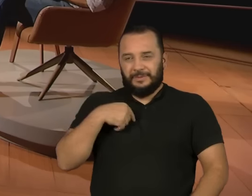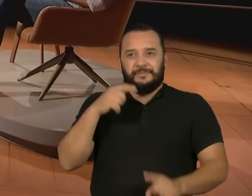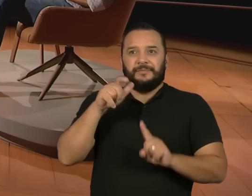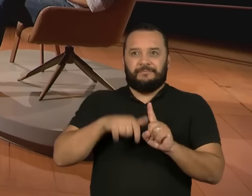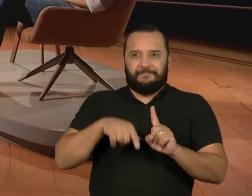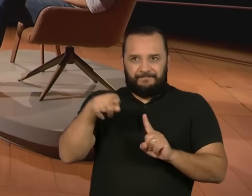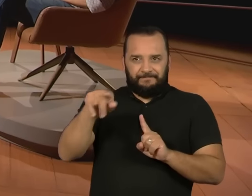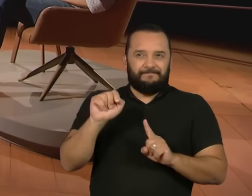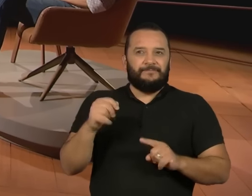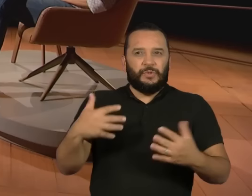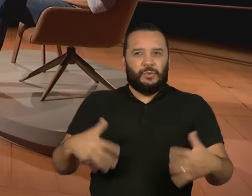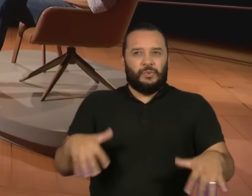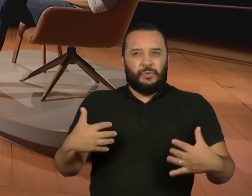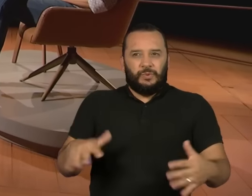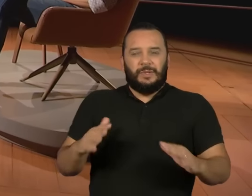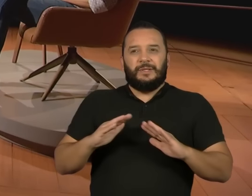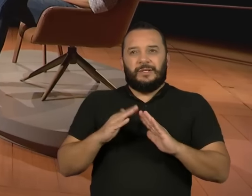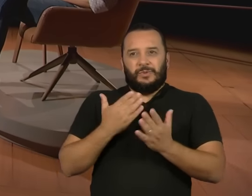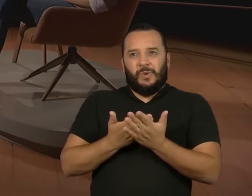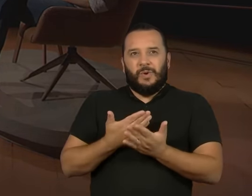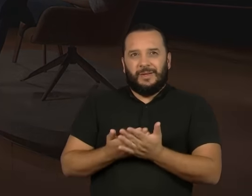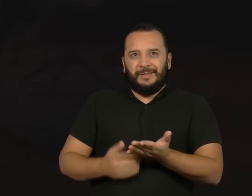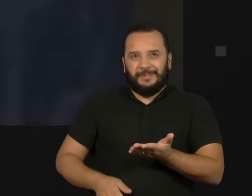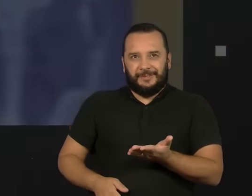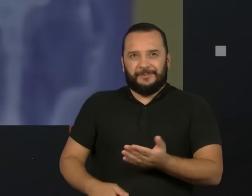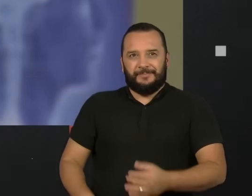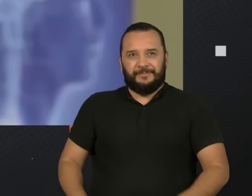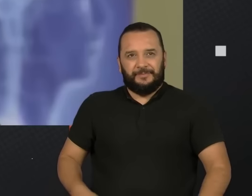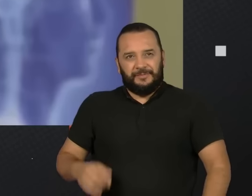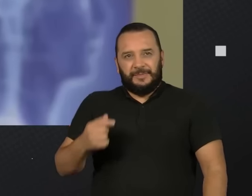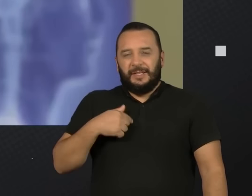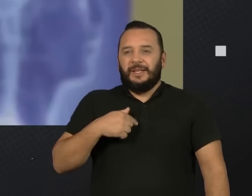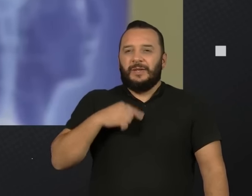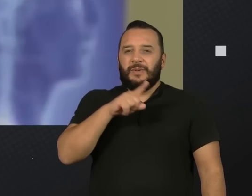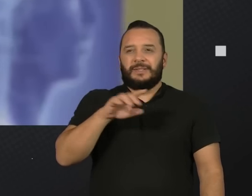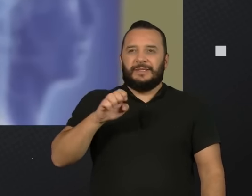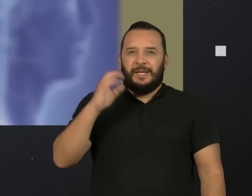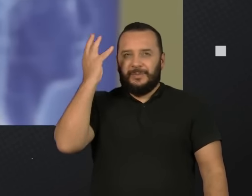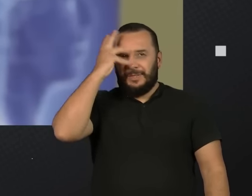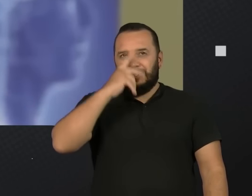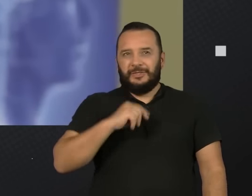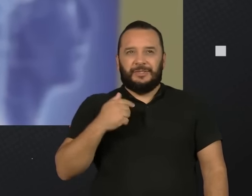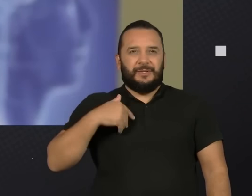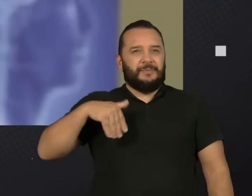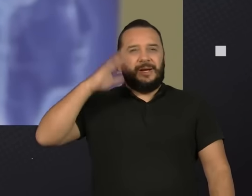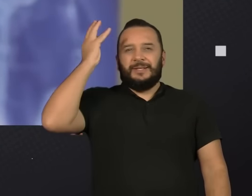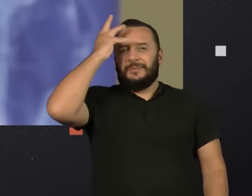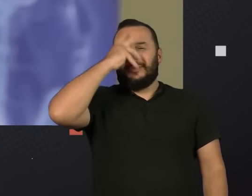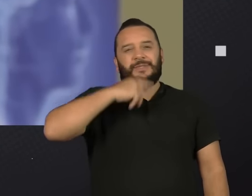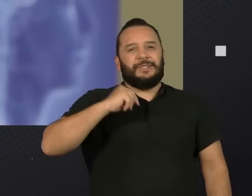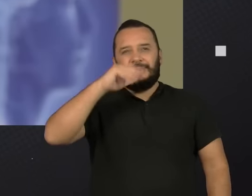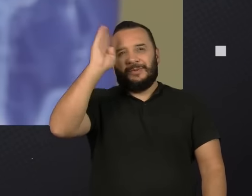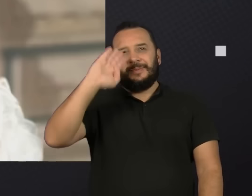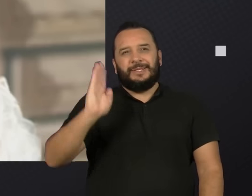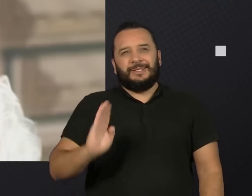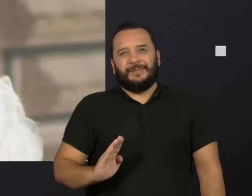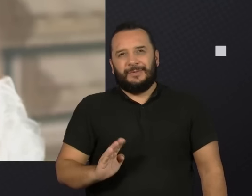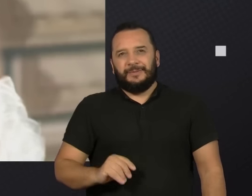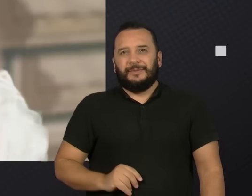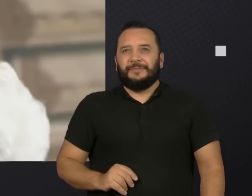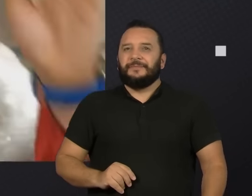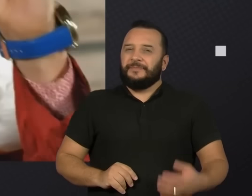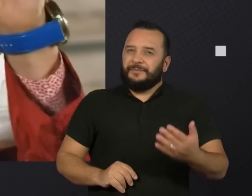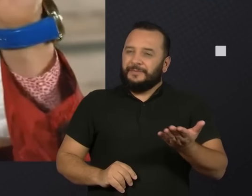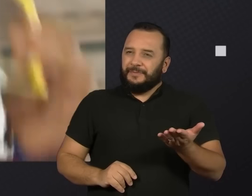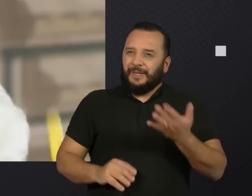trabalho realmente bacana. Muito bom. Eu sou o Zé Bonitinho, o homem mais bonito do Brasil. Attention,